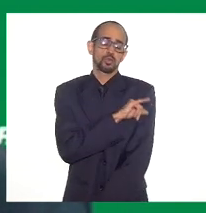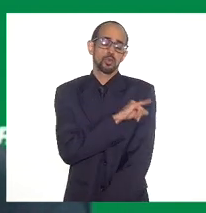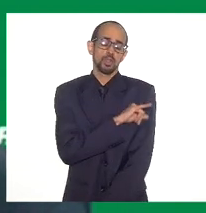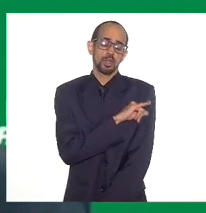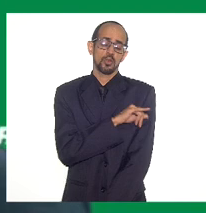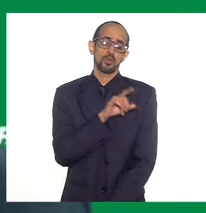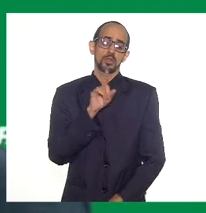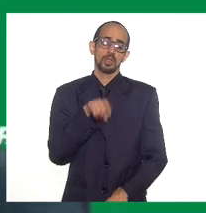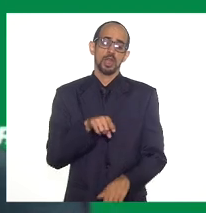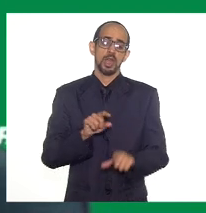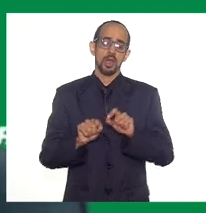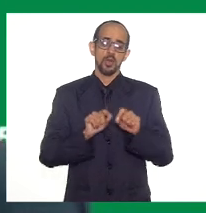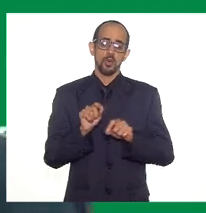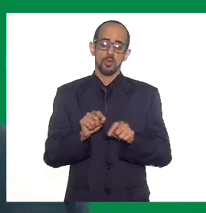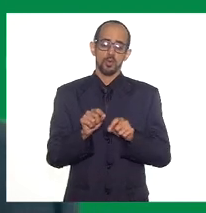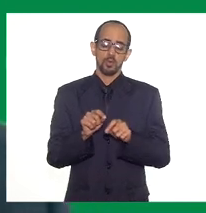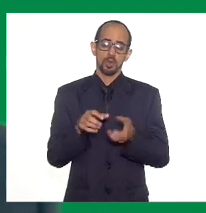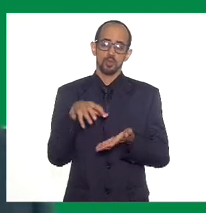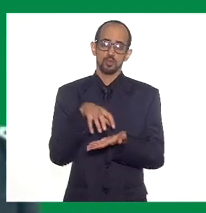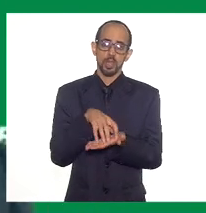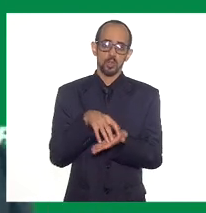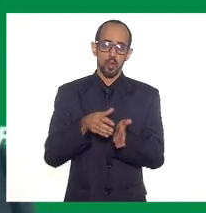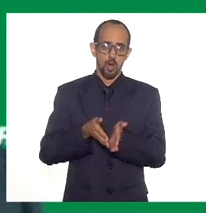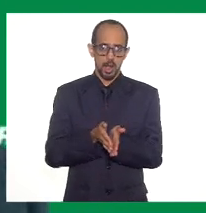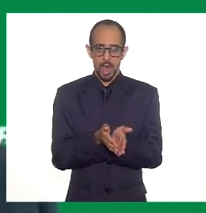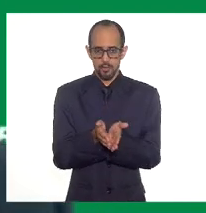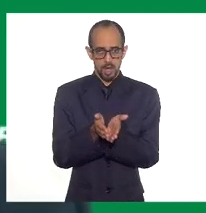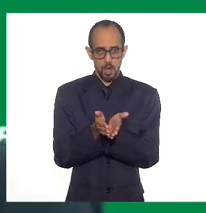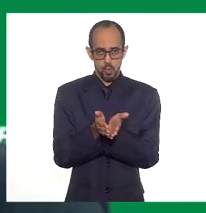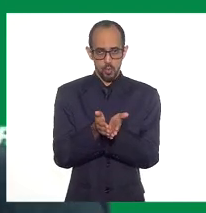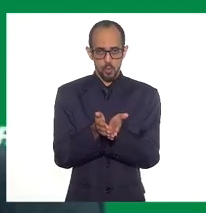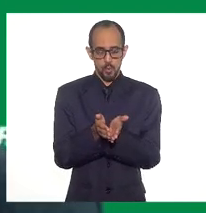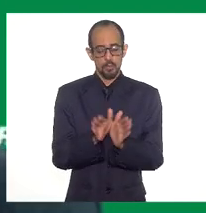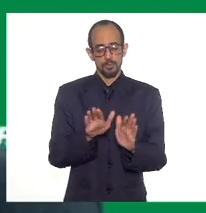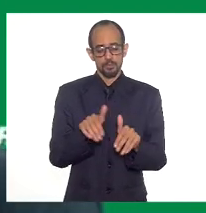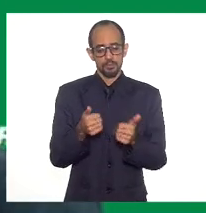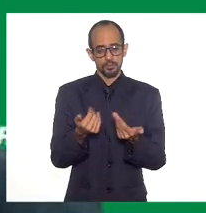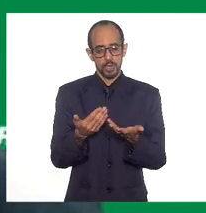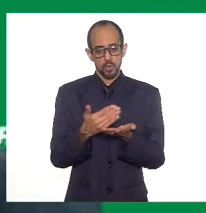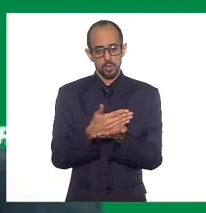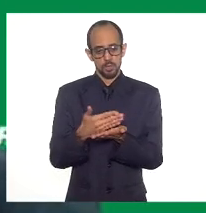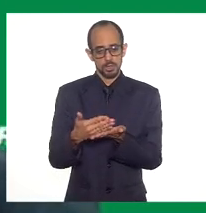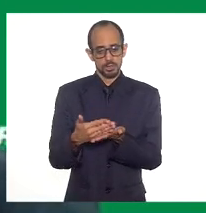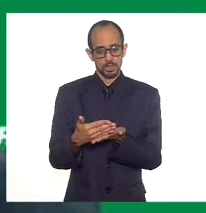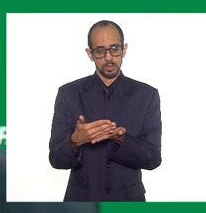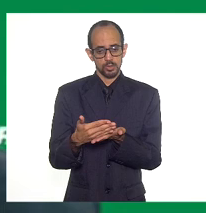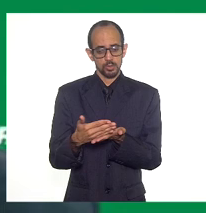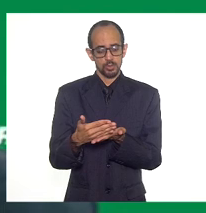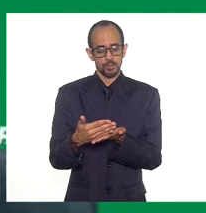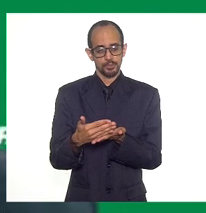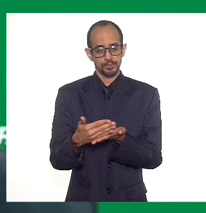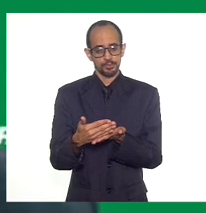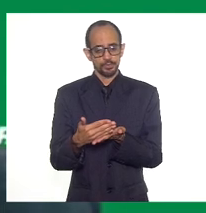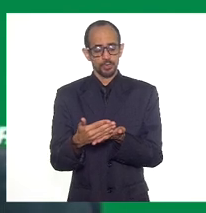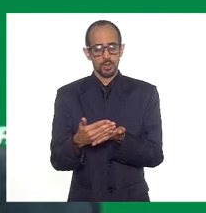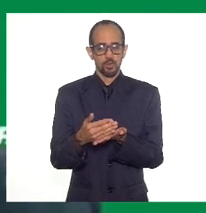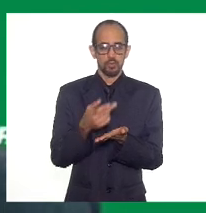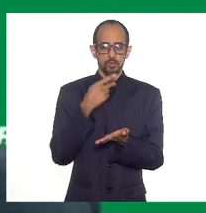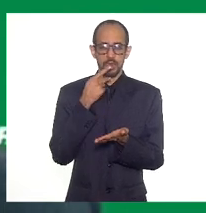é o setor naval. Então, eu vou começar aqui fazendo algumas